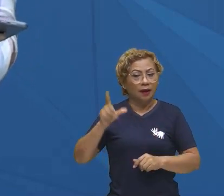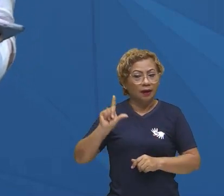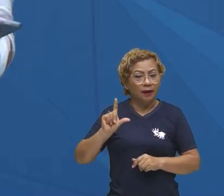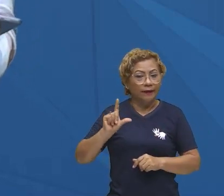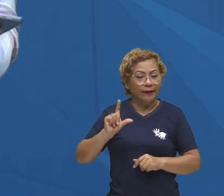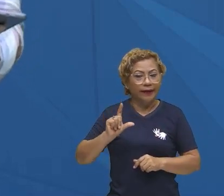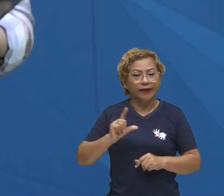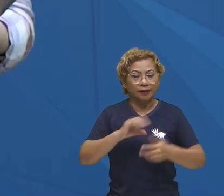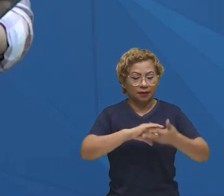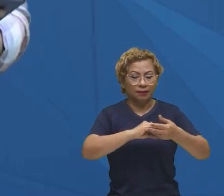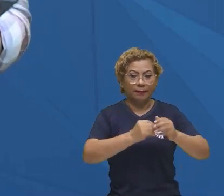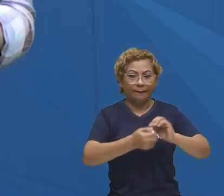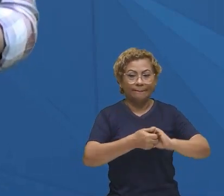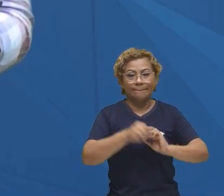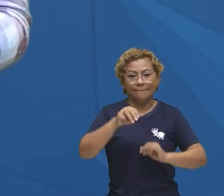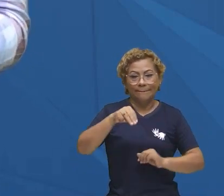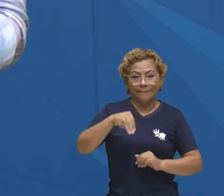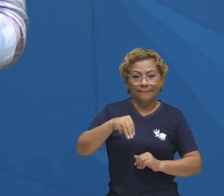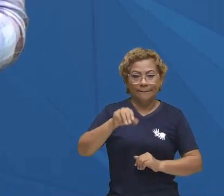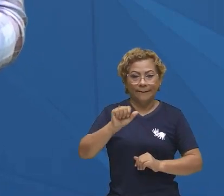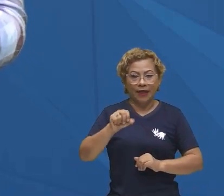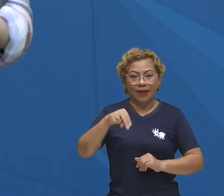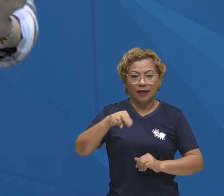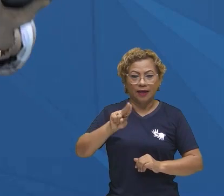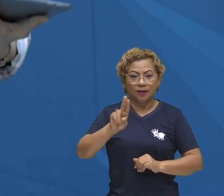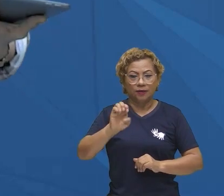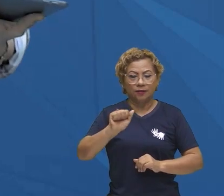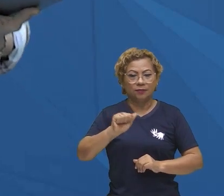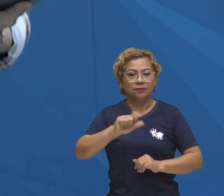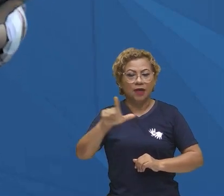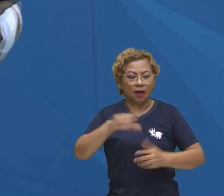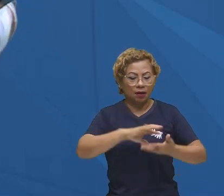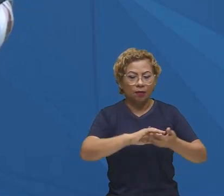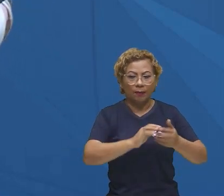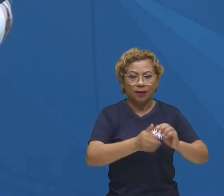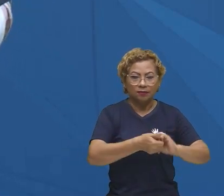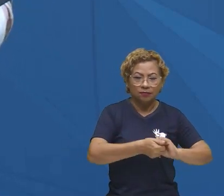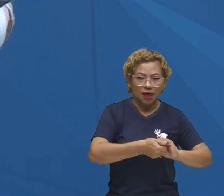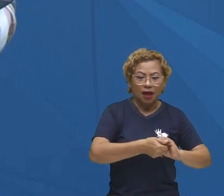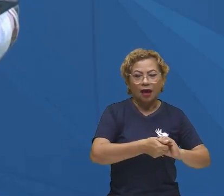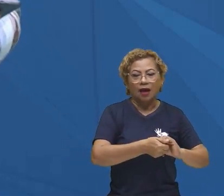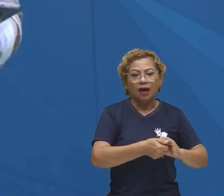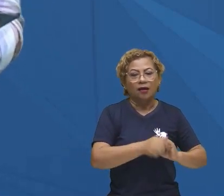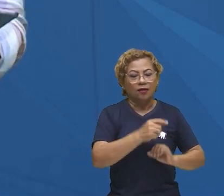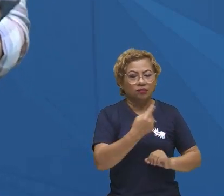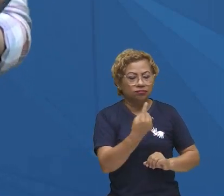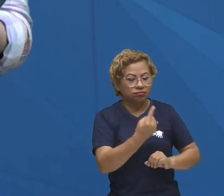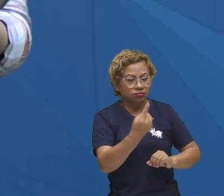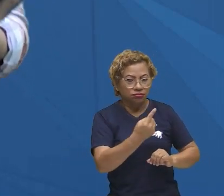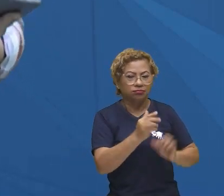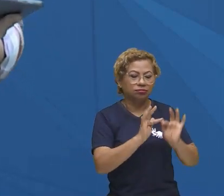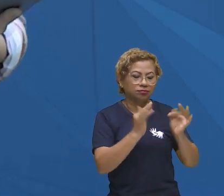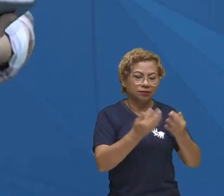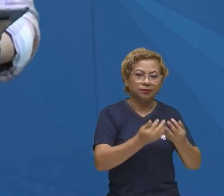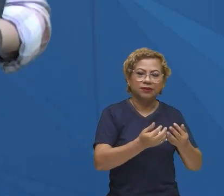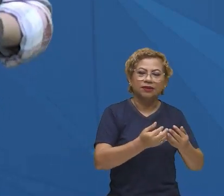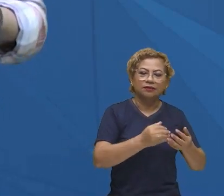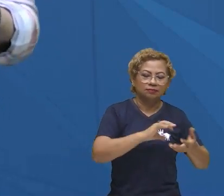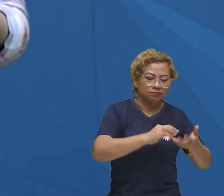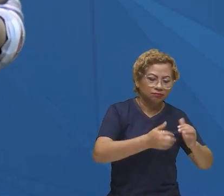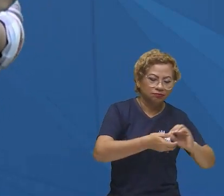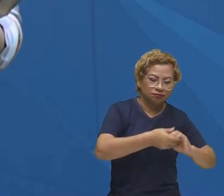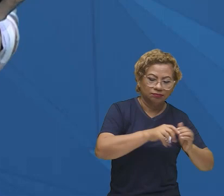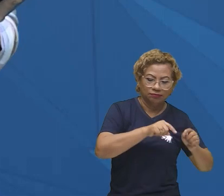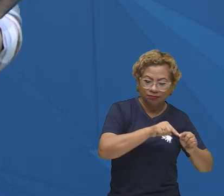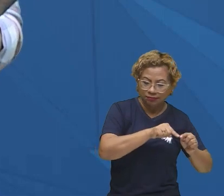uso de máquinas a vapor, porque hoje em dia existe artesanato. Porém, para se divulgar o trabalho, para tornar algo visível,